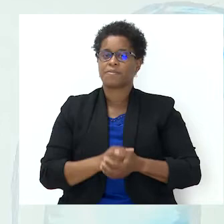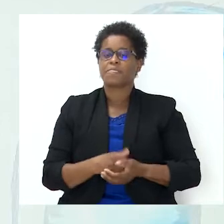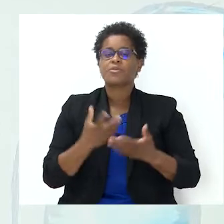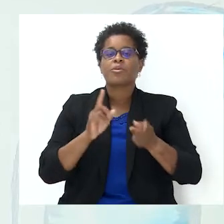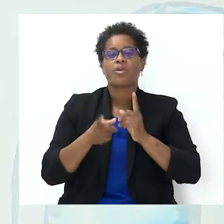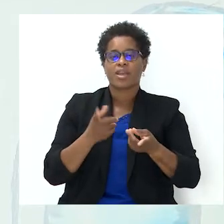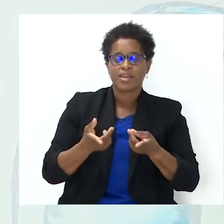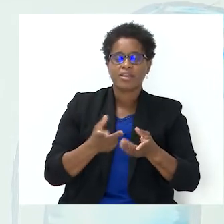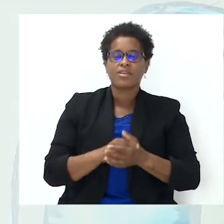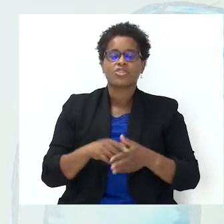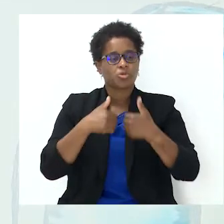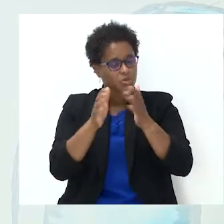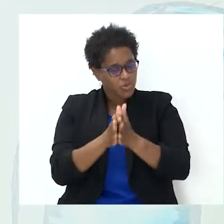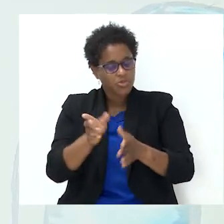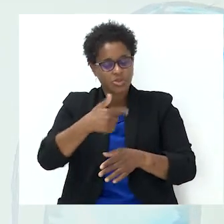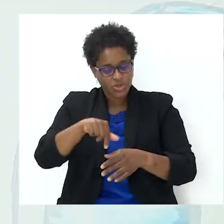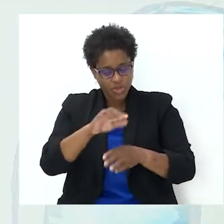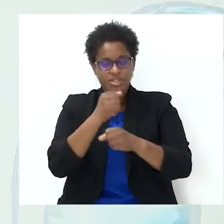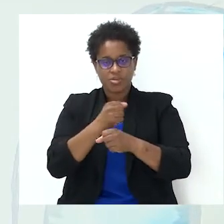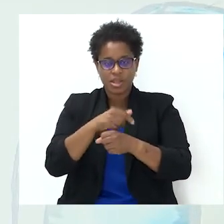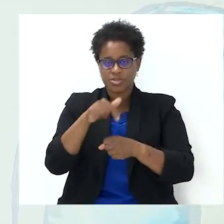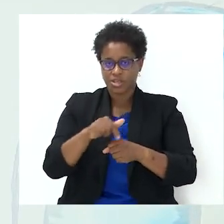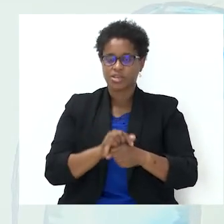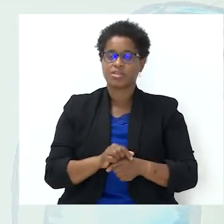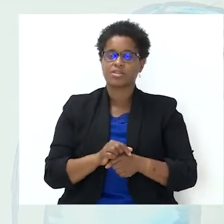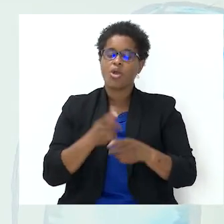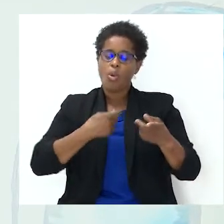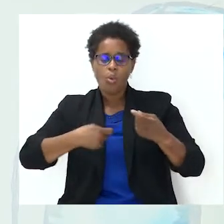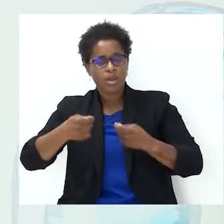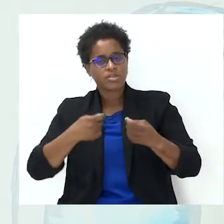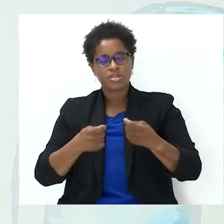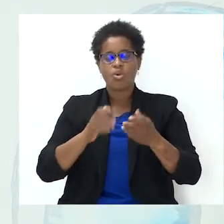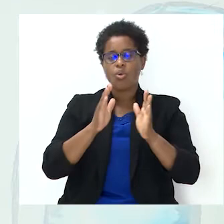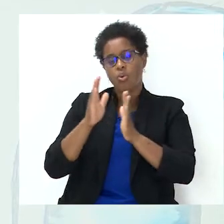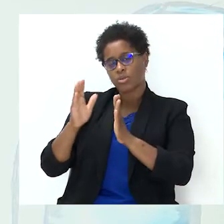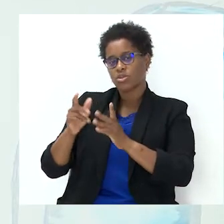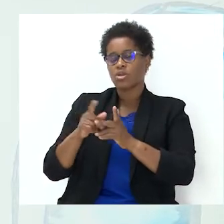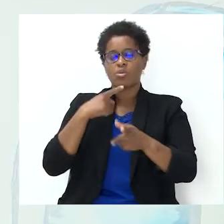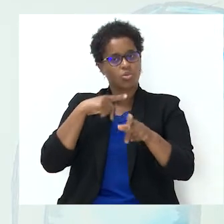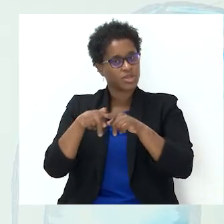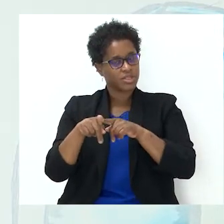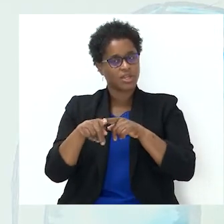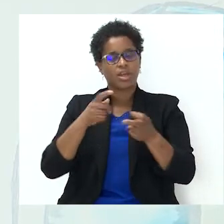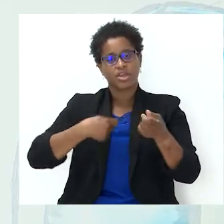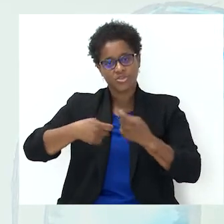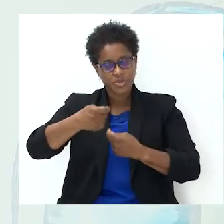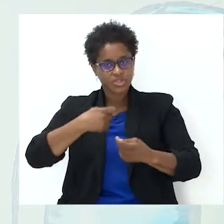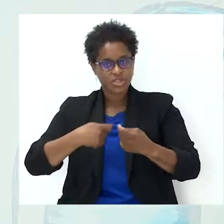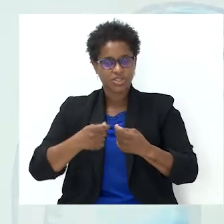Sobre quê? Sobre tudo que nós já vimos aqui, sobre a organização política e